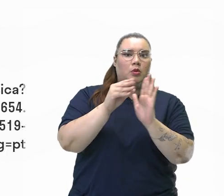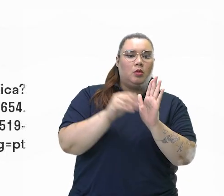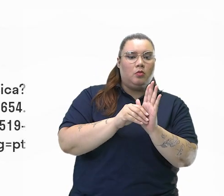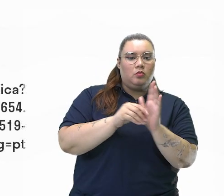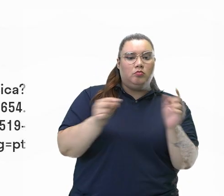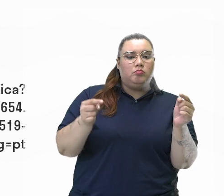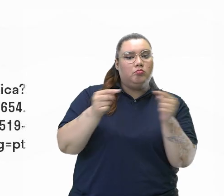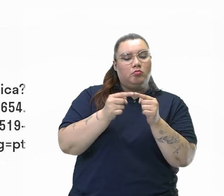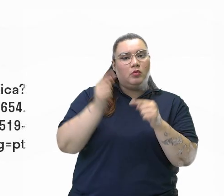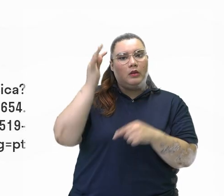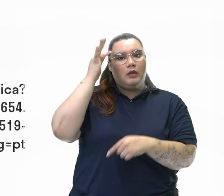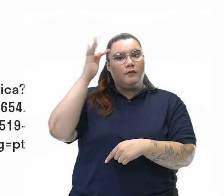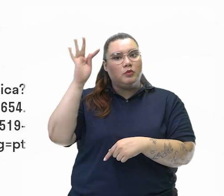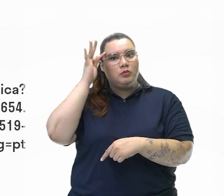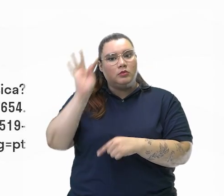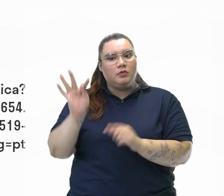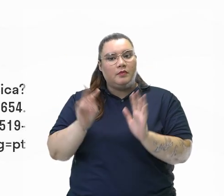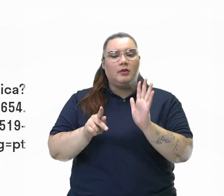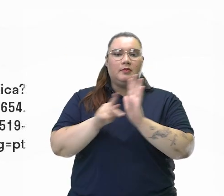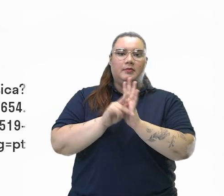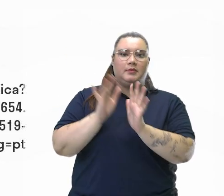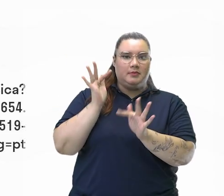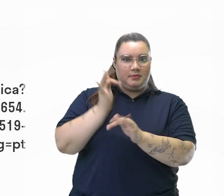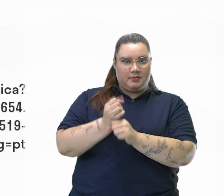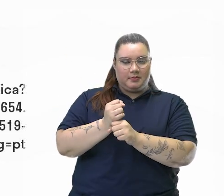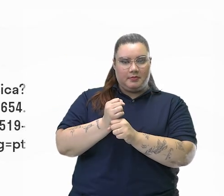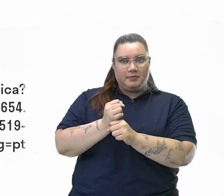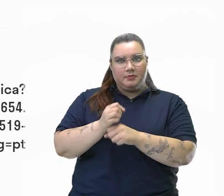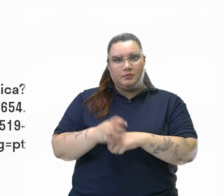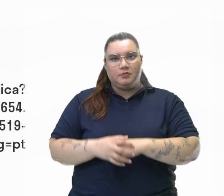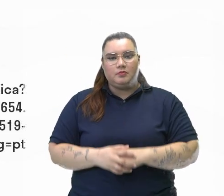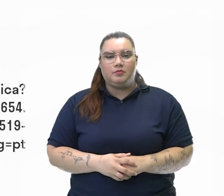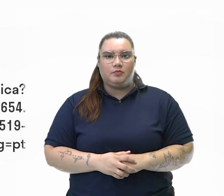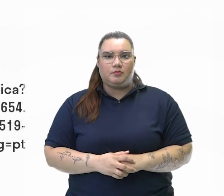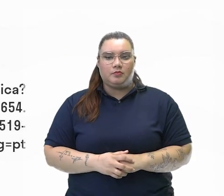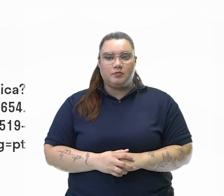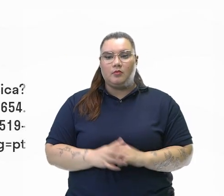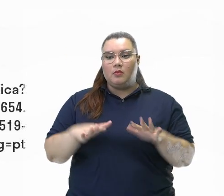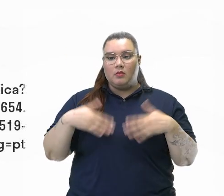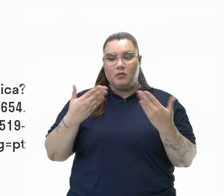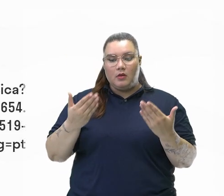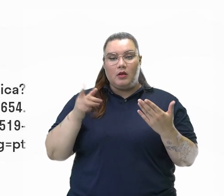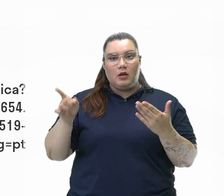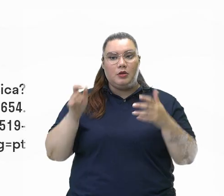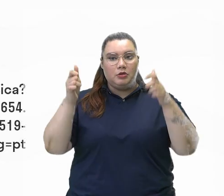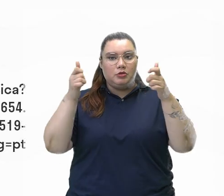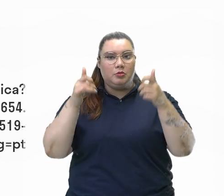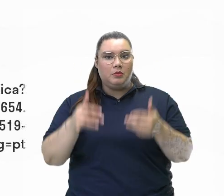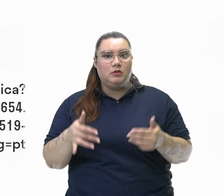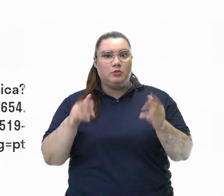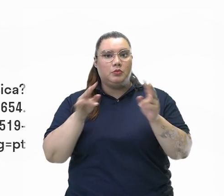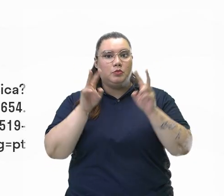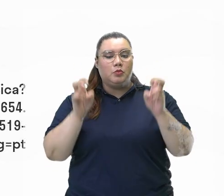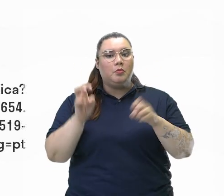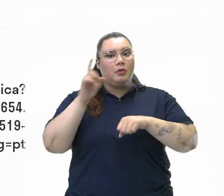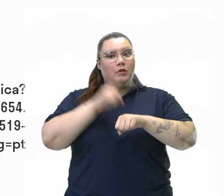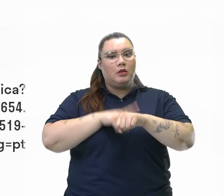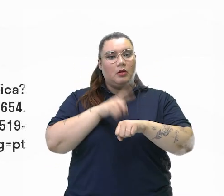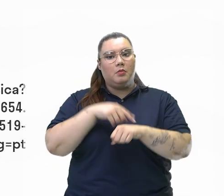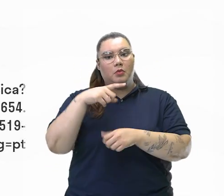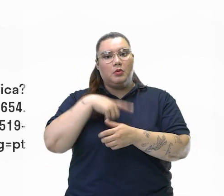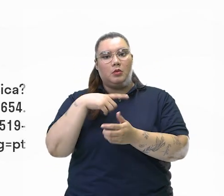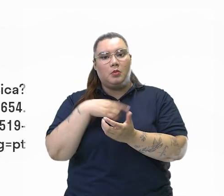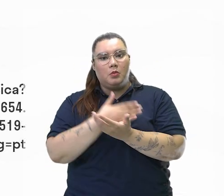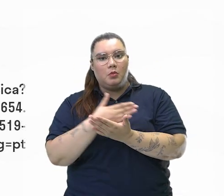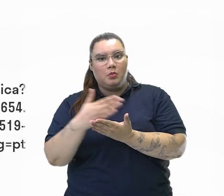um tópico de filosofia da física. Essa questão aí do tempo, né? Quando